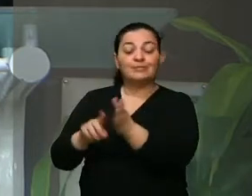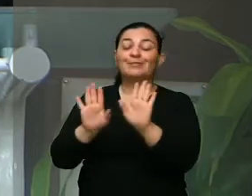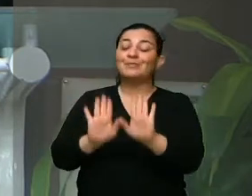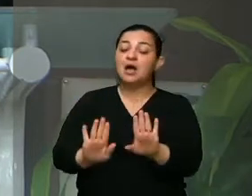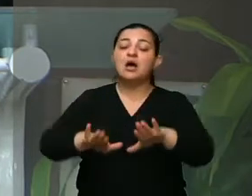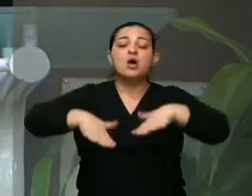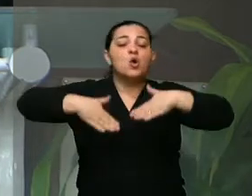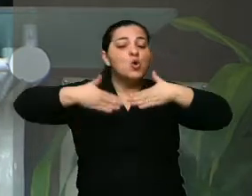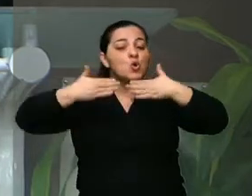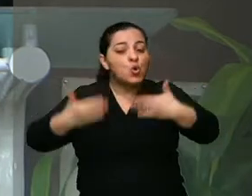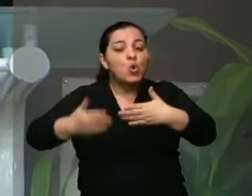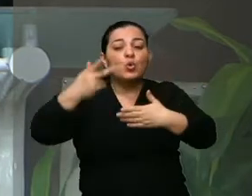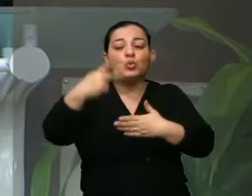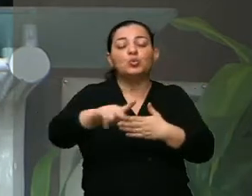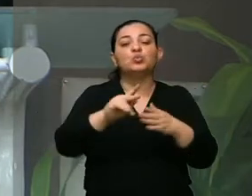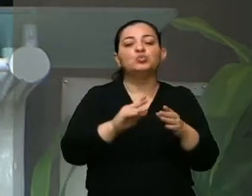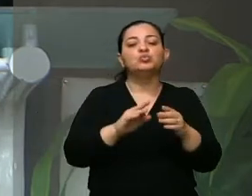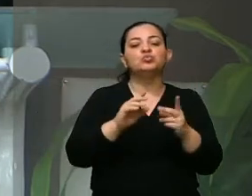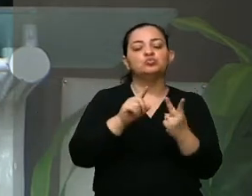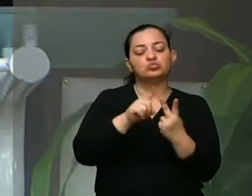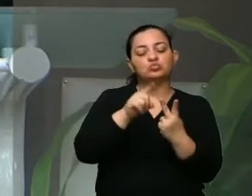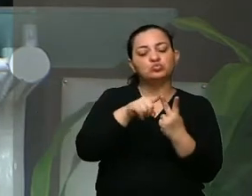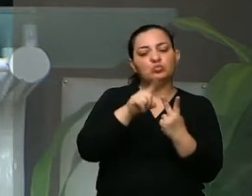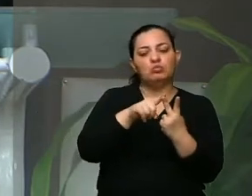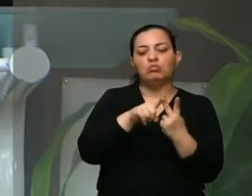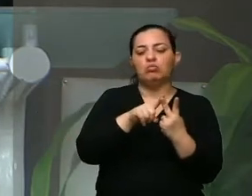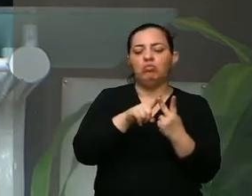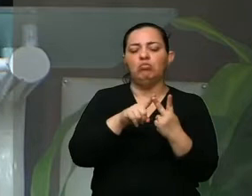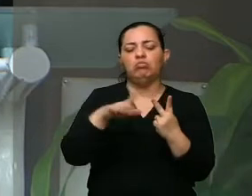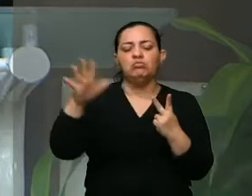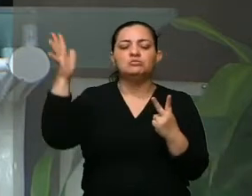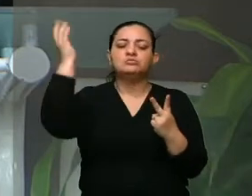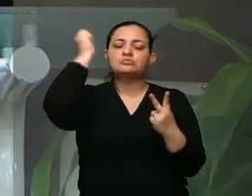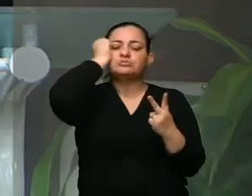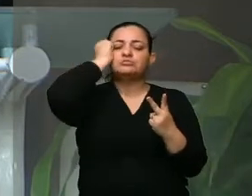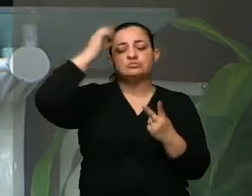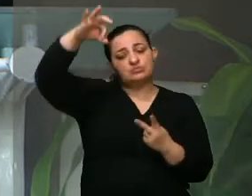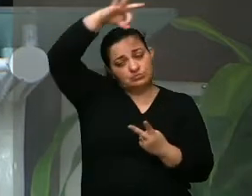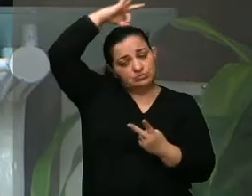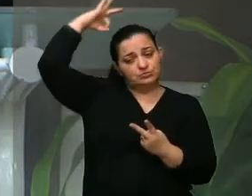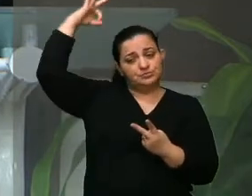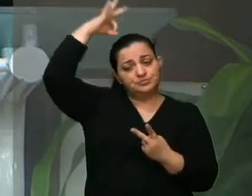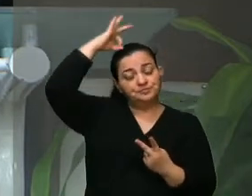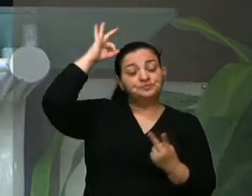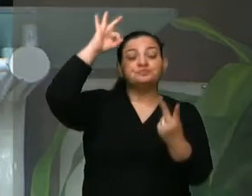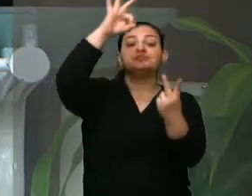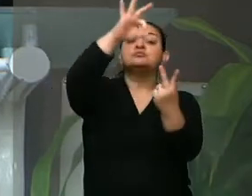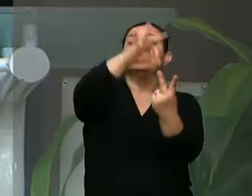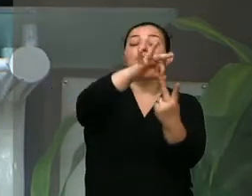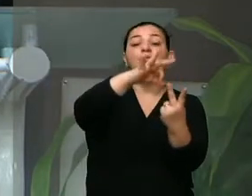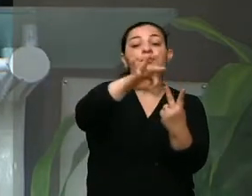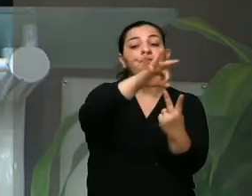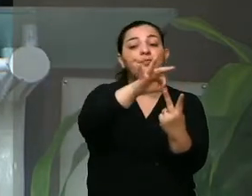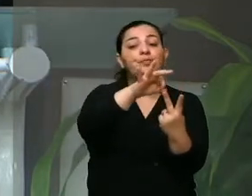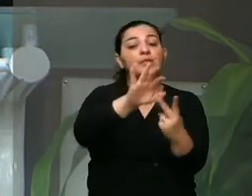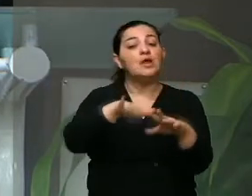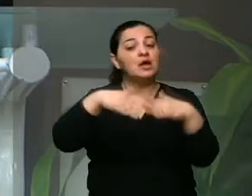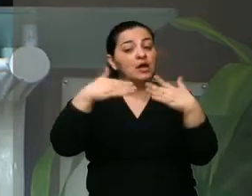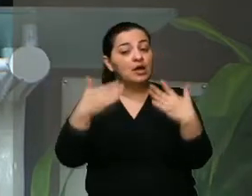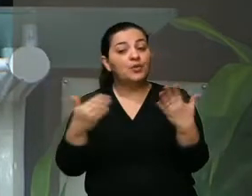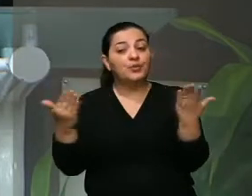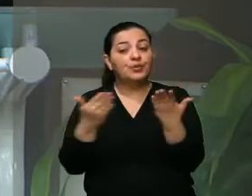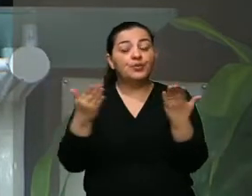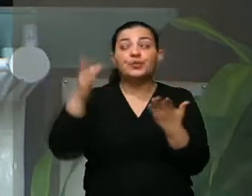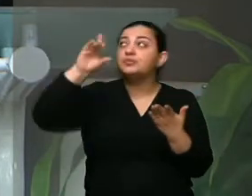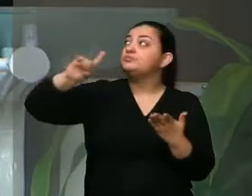quando você passou recebeu a adoção recebeu o espírito santo você então está agora